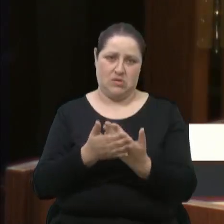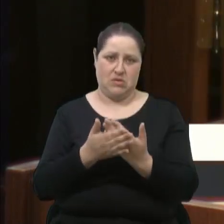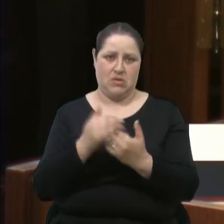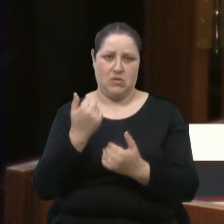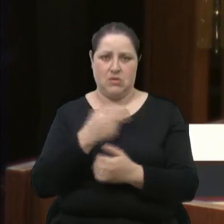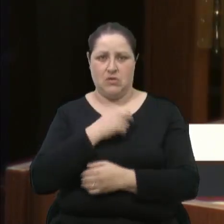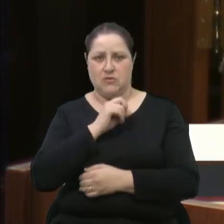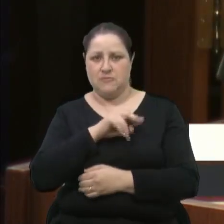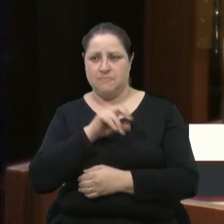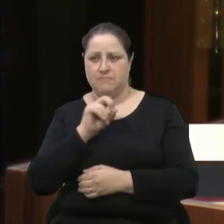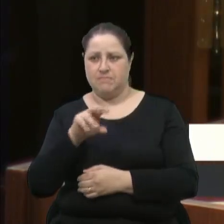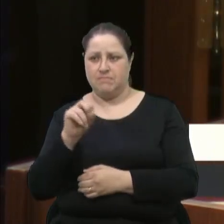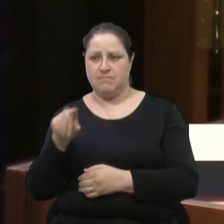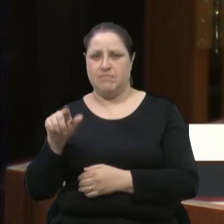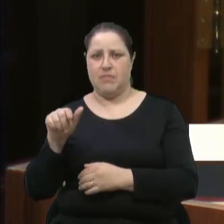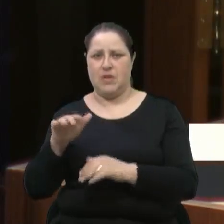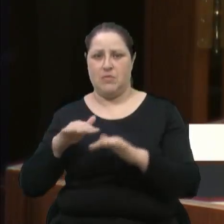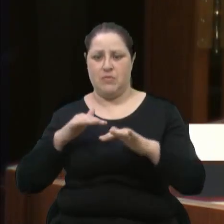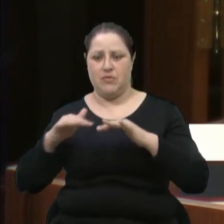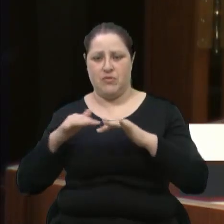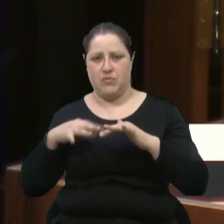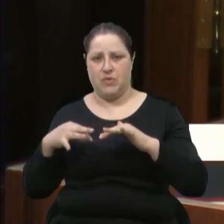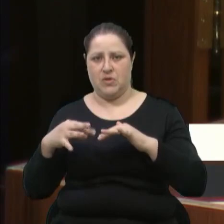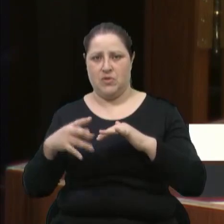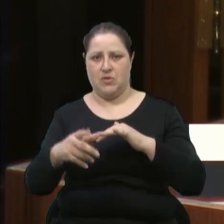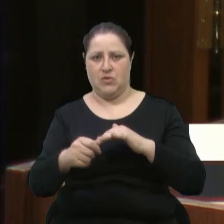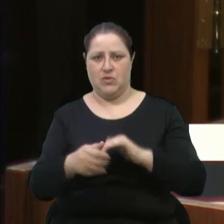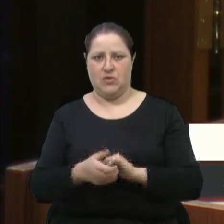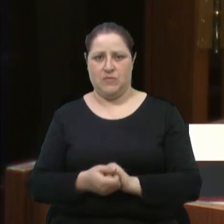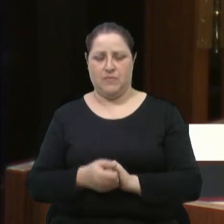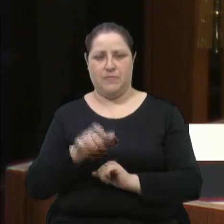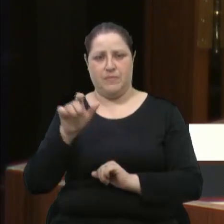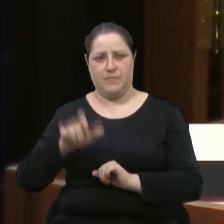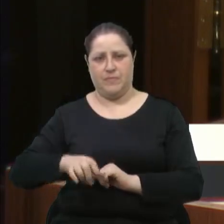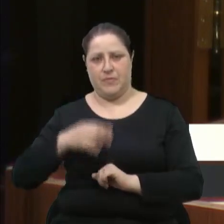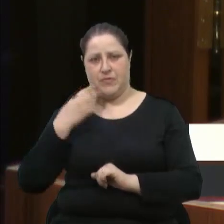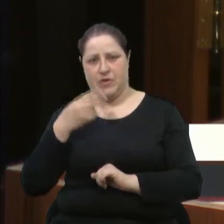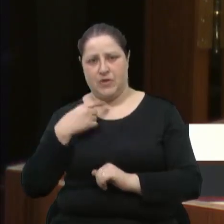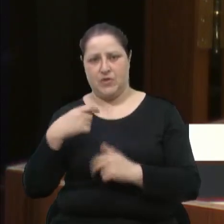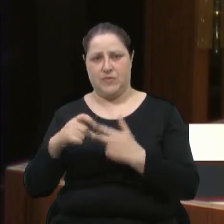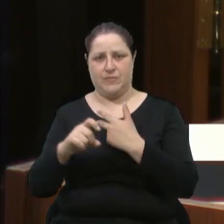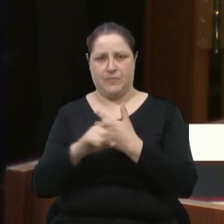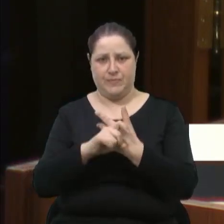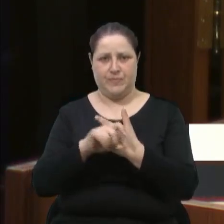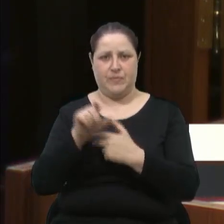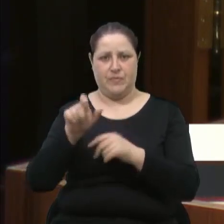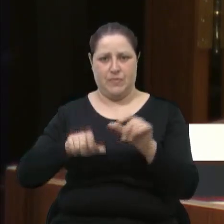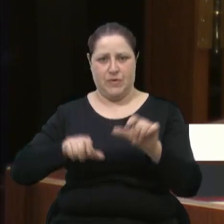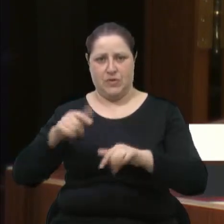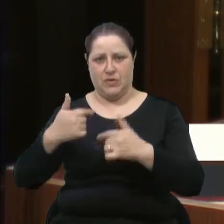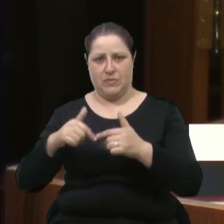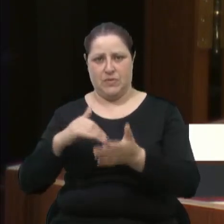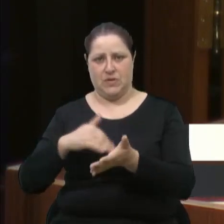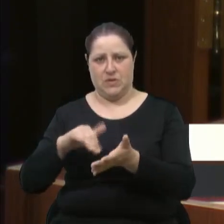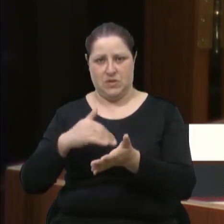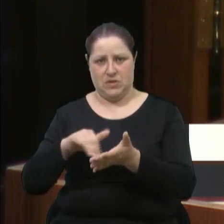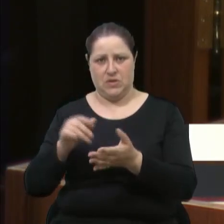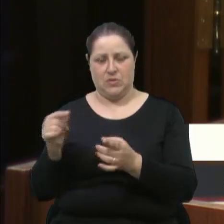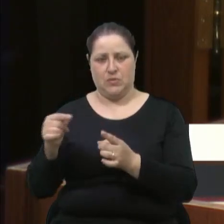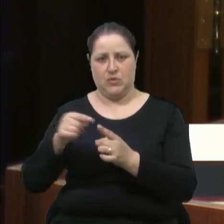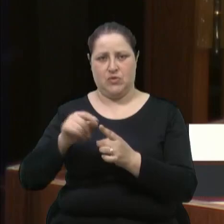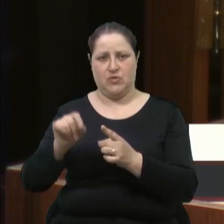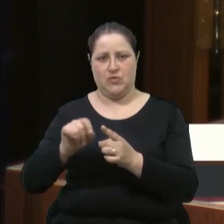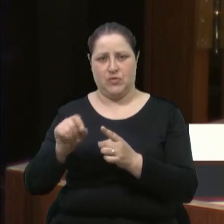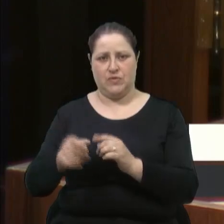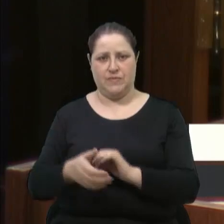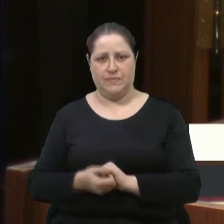vendo, que há um movimento de todos, vereadores, executivos, secretárias, no sentido de que